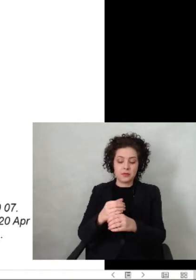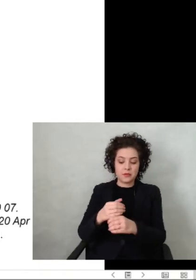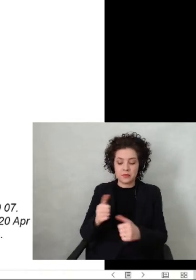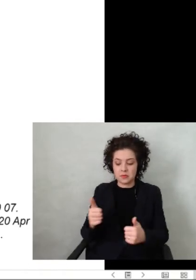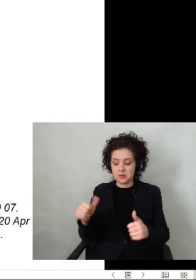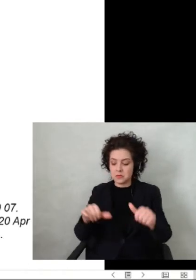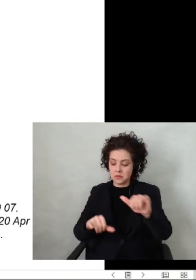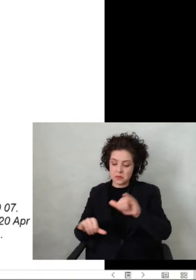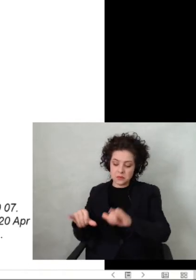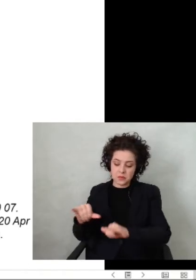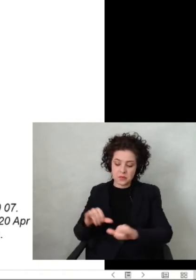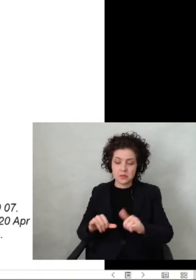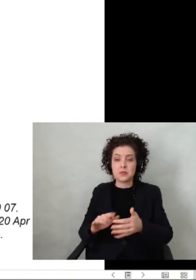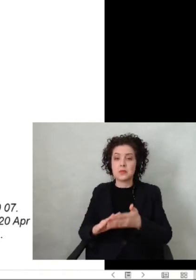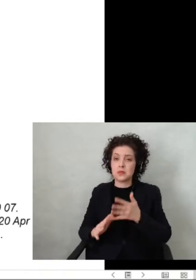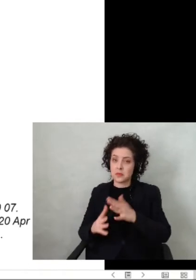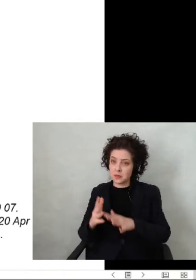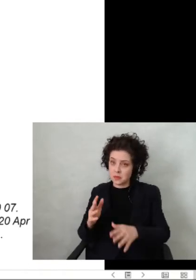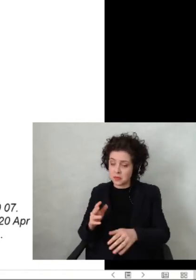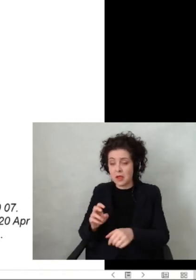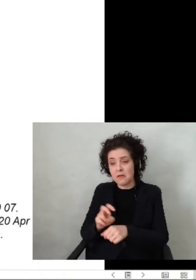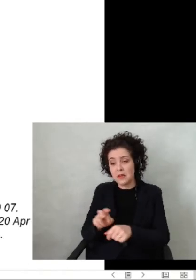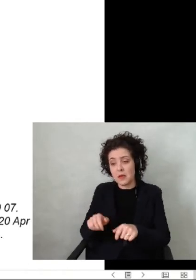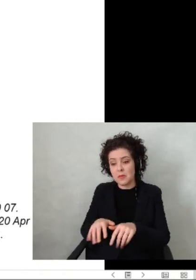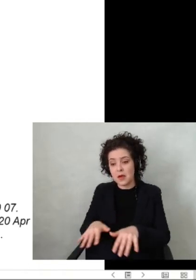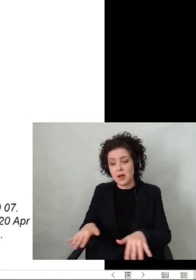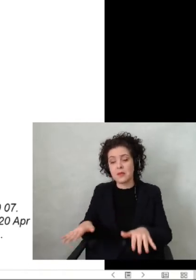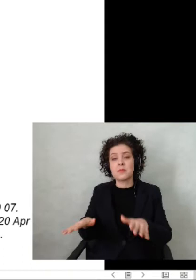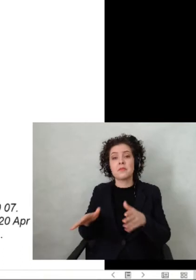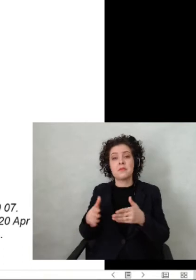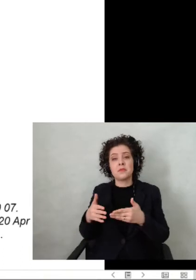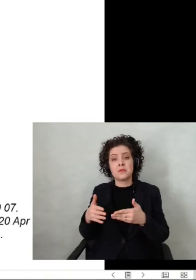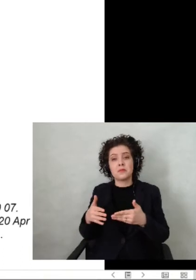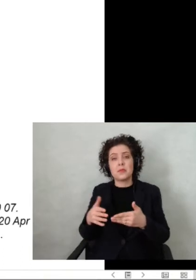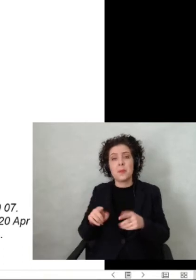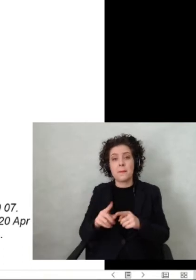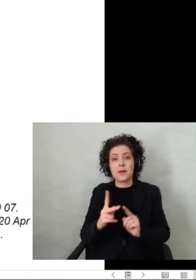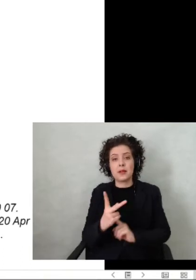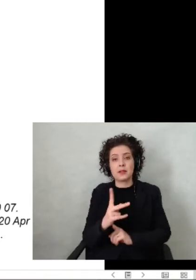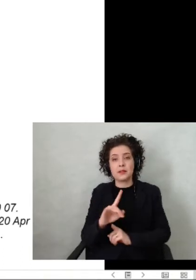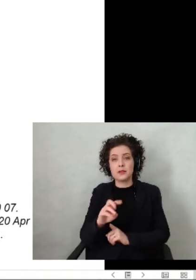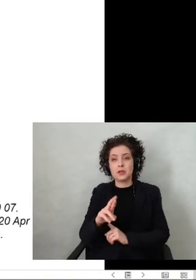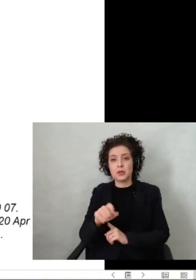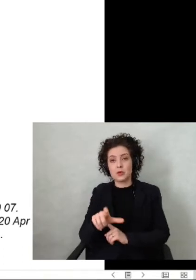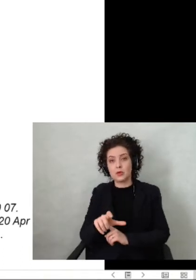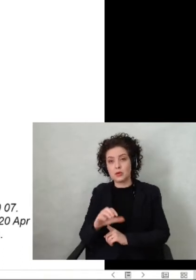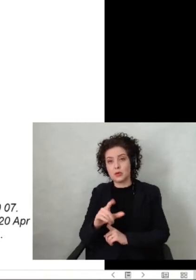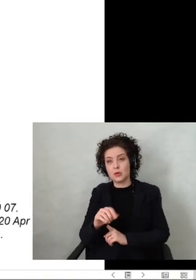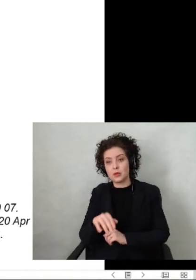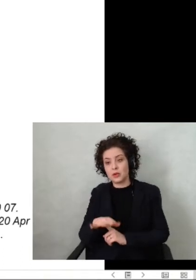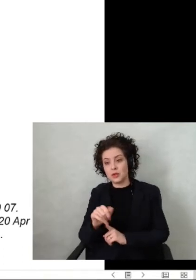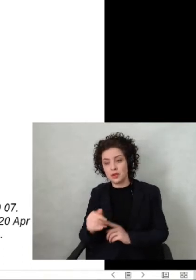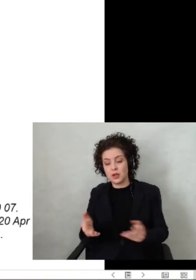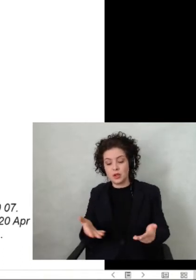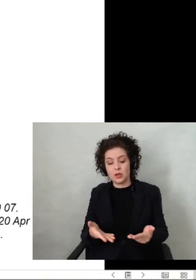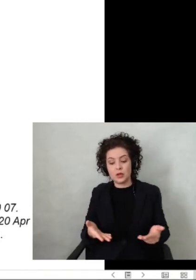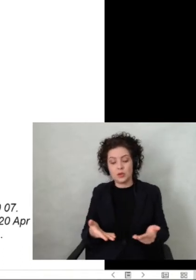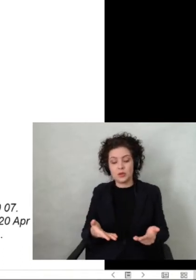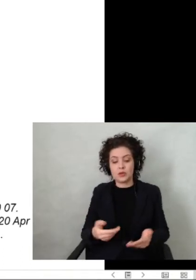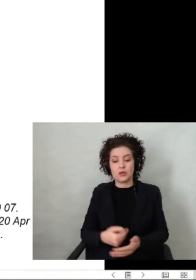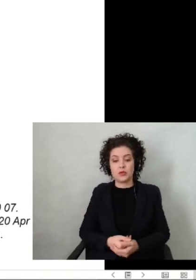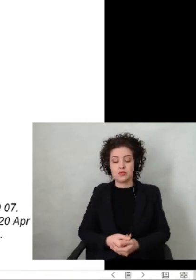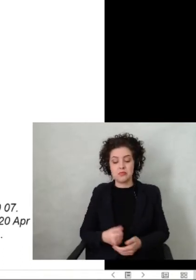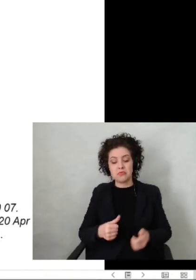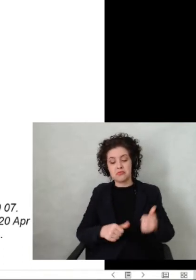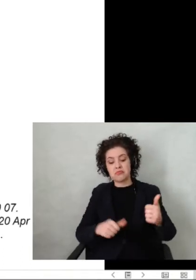impedem a entrada do vírus. A hidroxicloroquina, hoje, analisando a